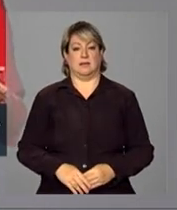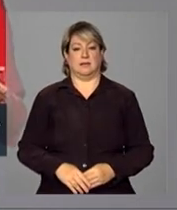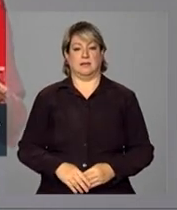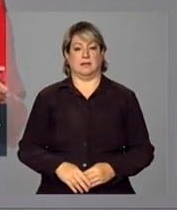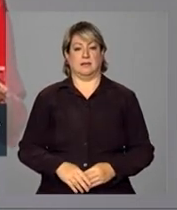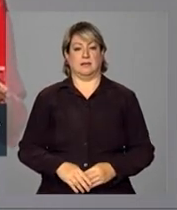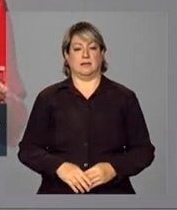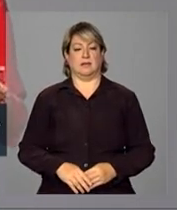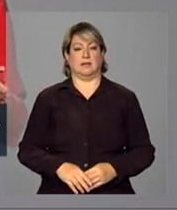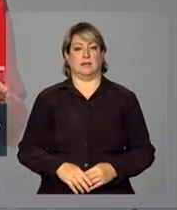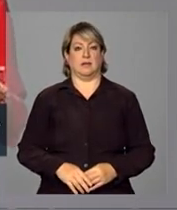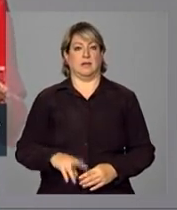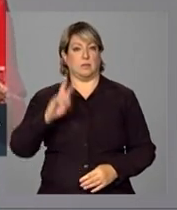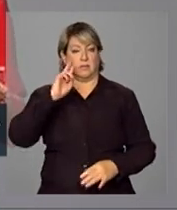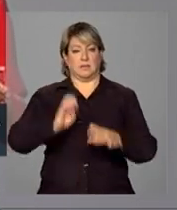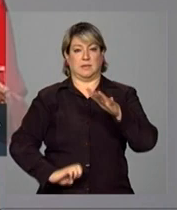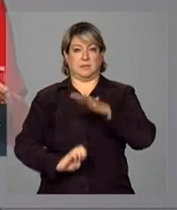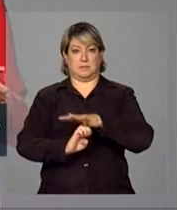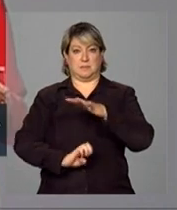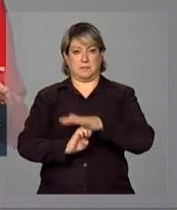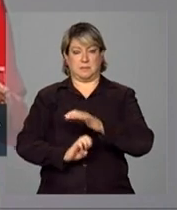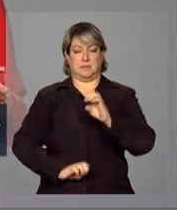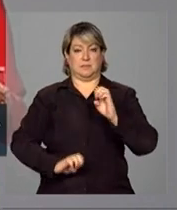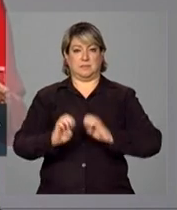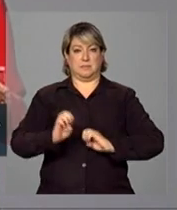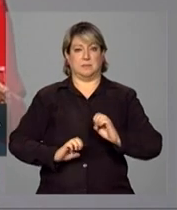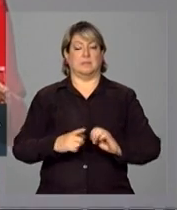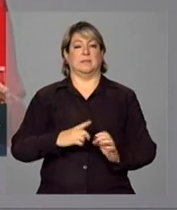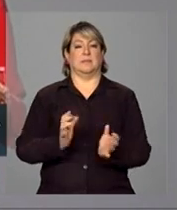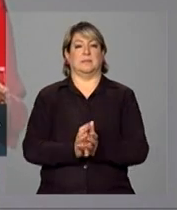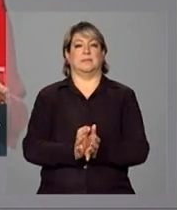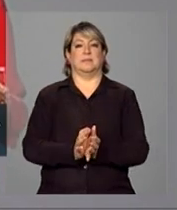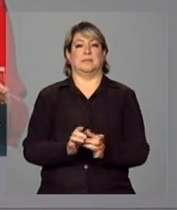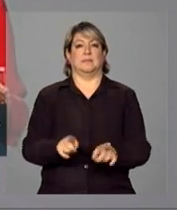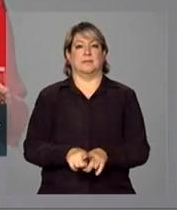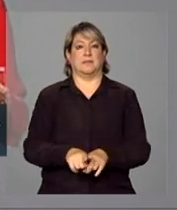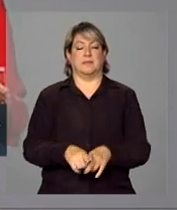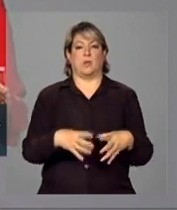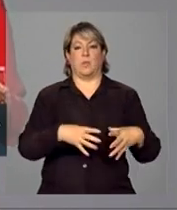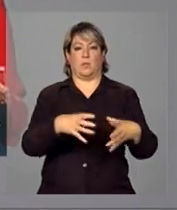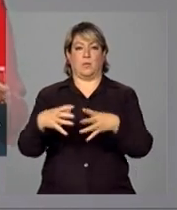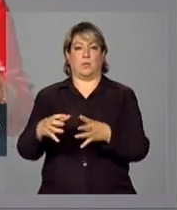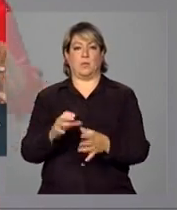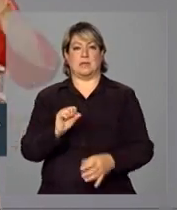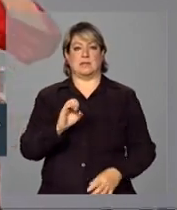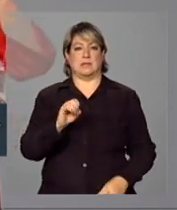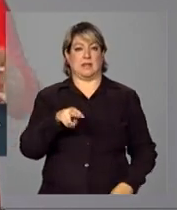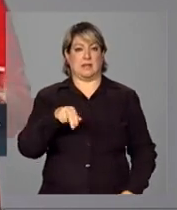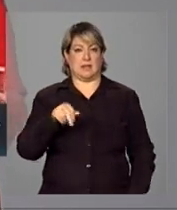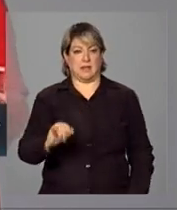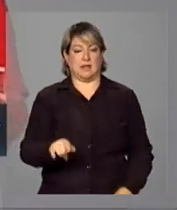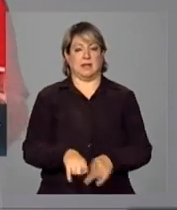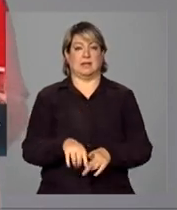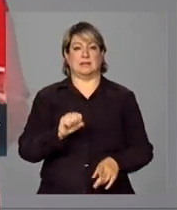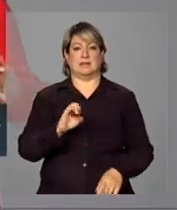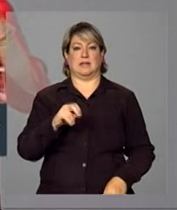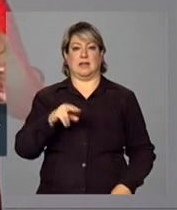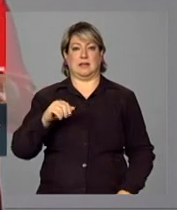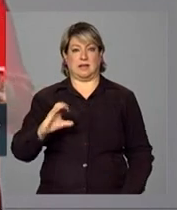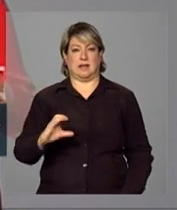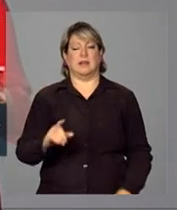os empresários, as entidades, o Senai e o Senac, que apoiam o